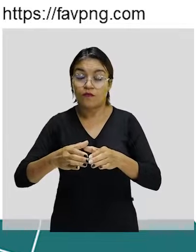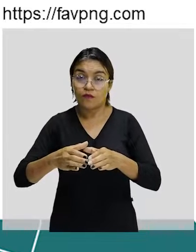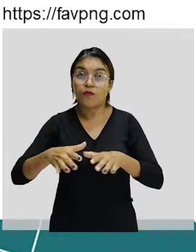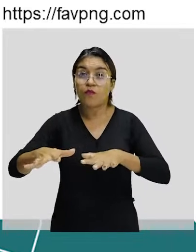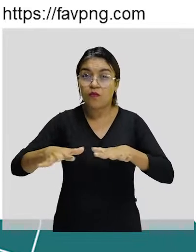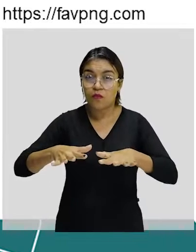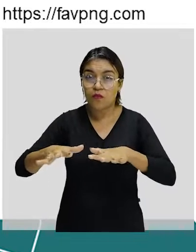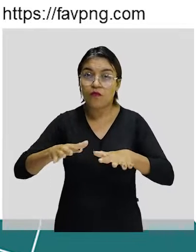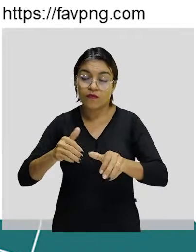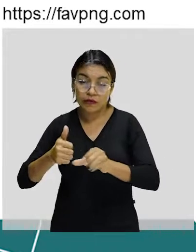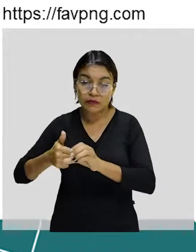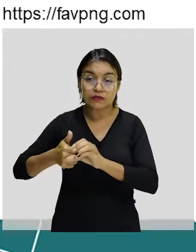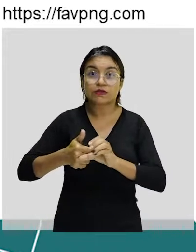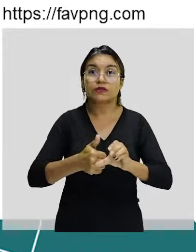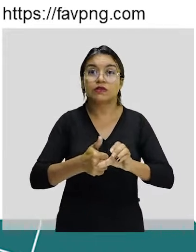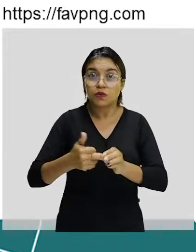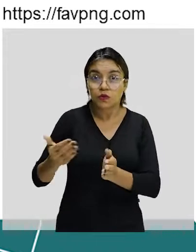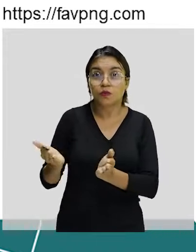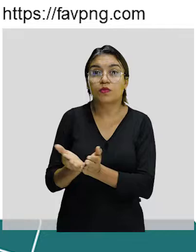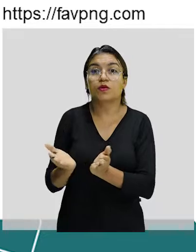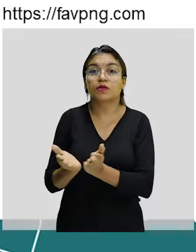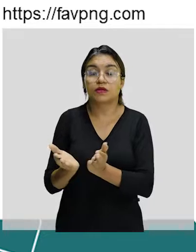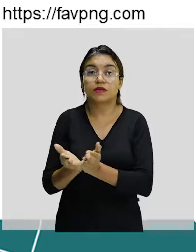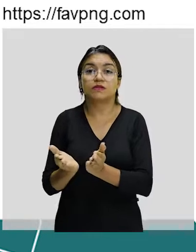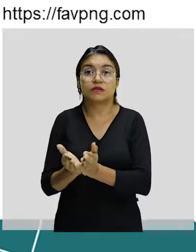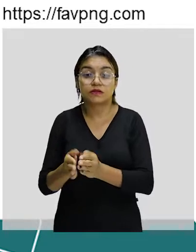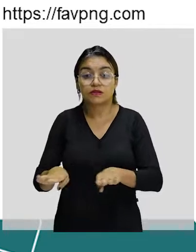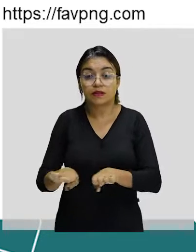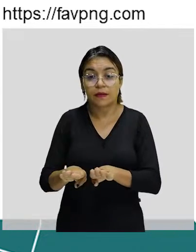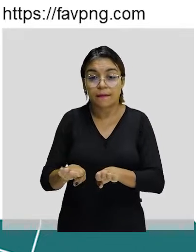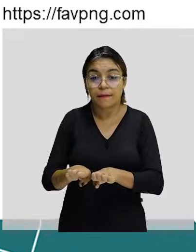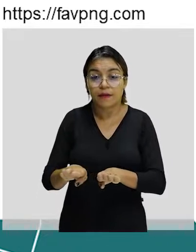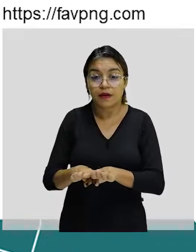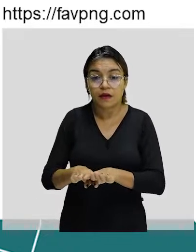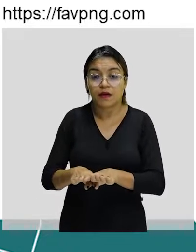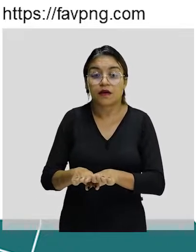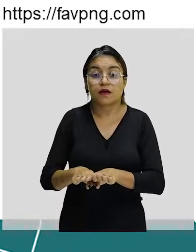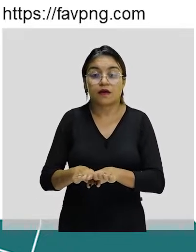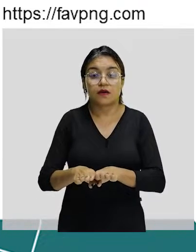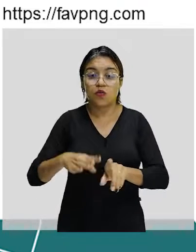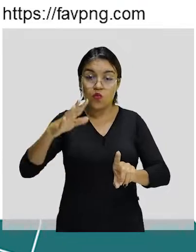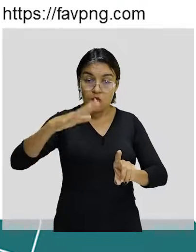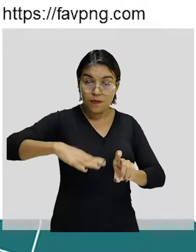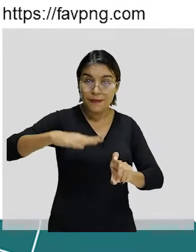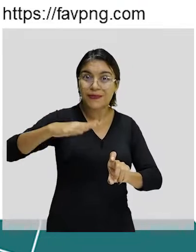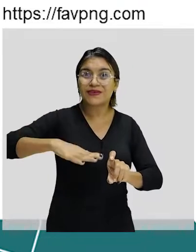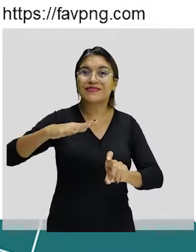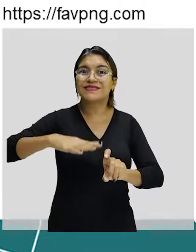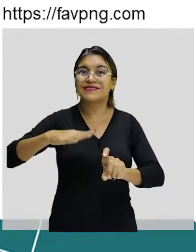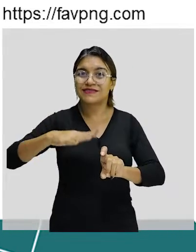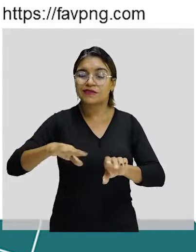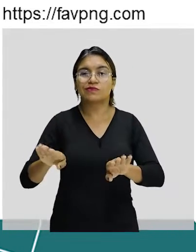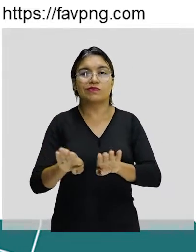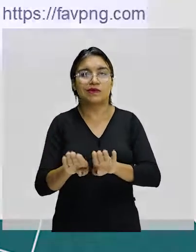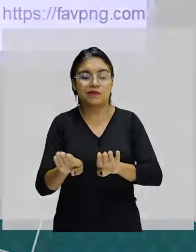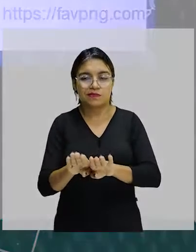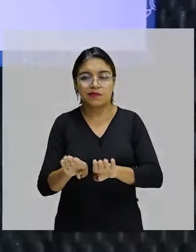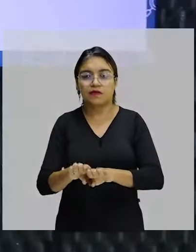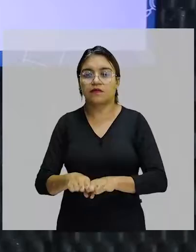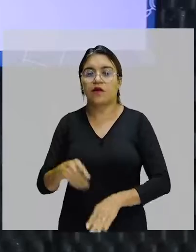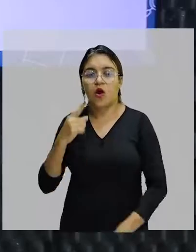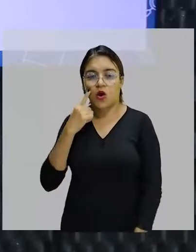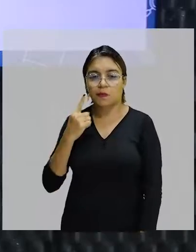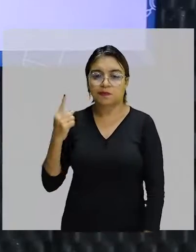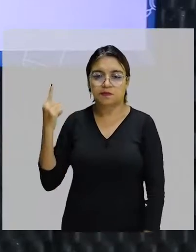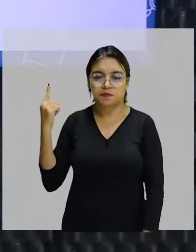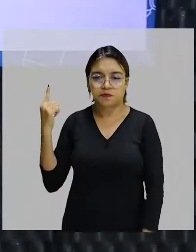protestante, mysticism, então o misticismo, e ele traz também a Pan-African